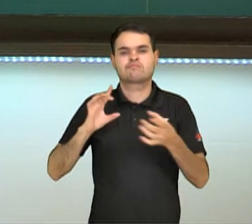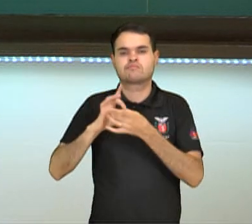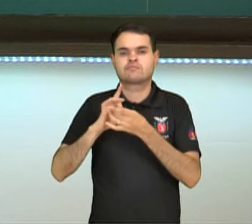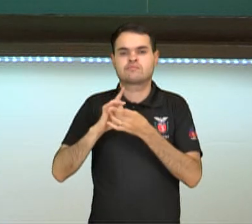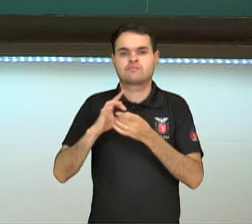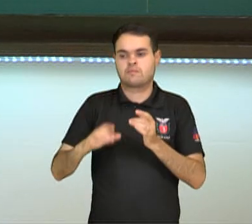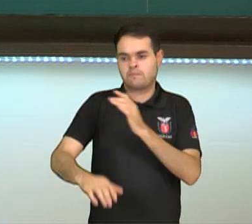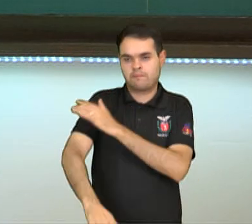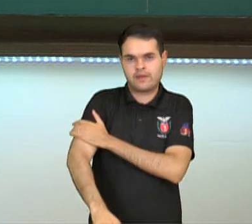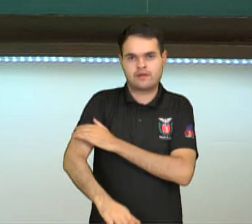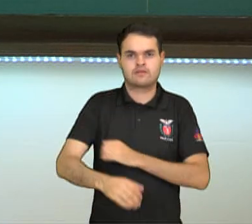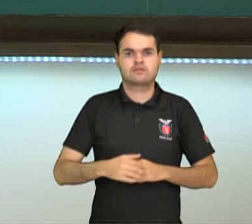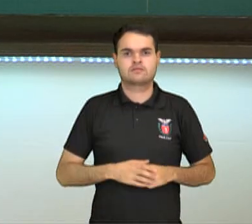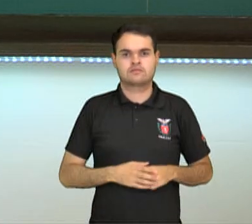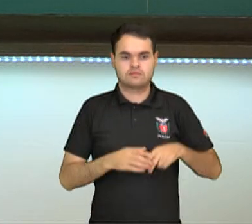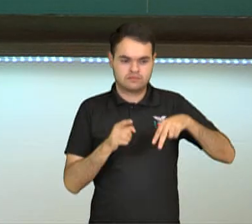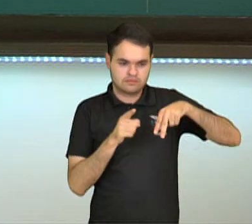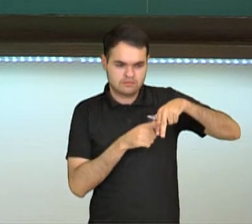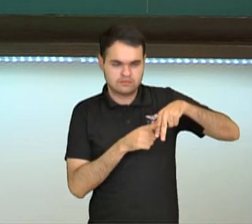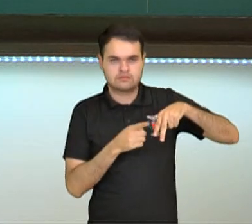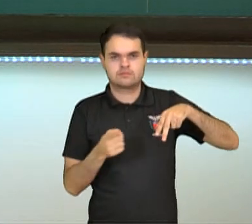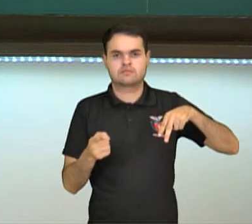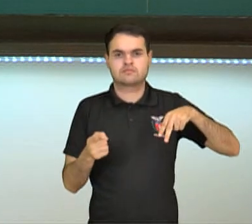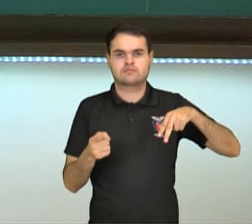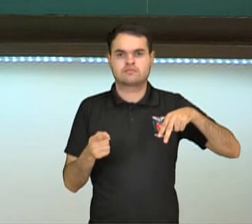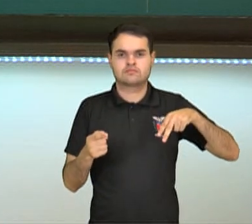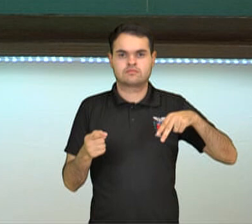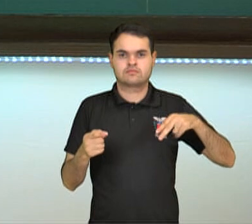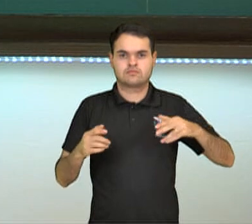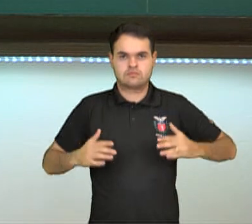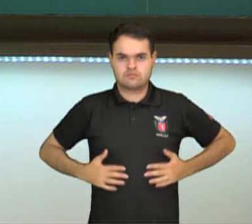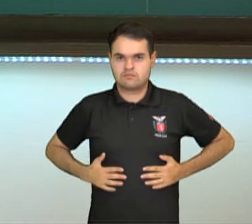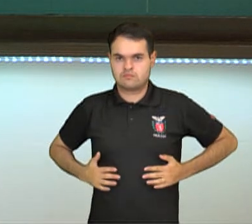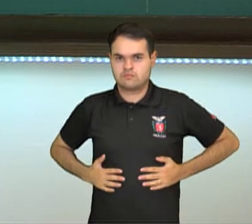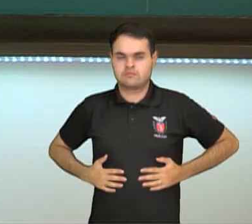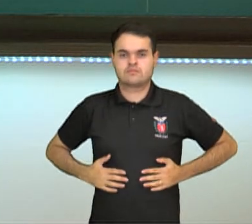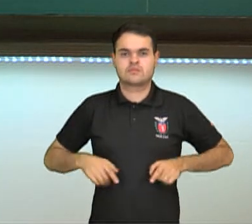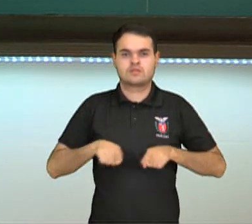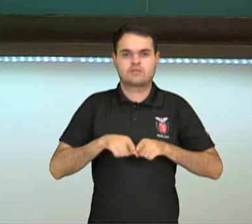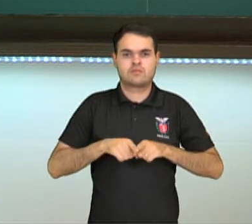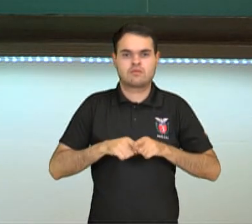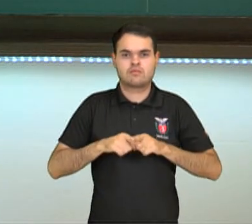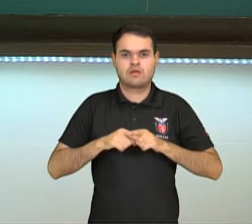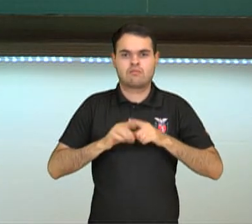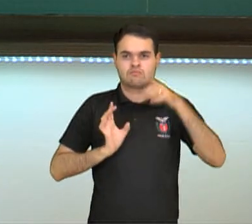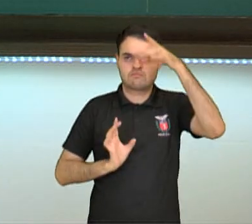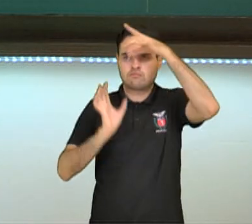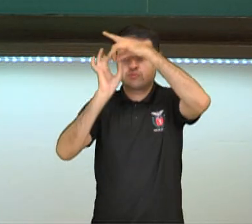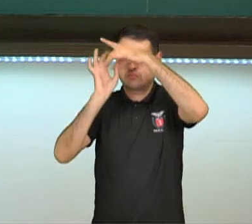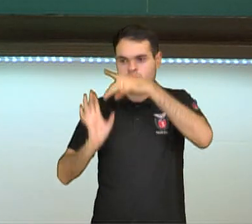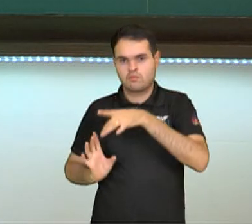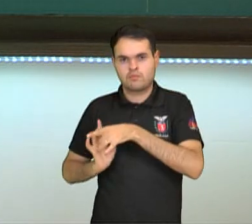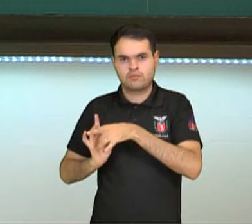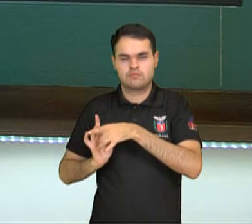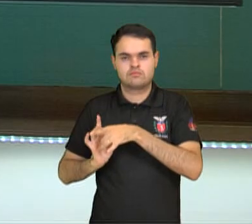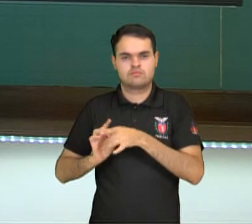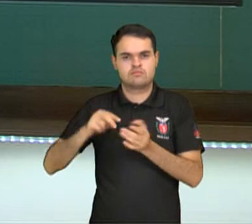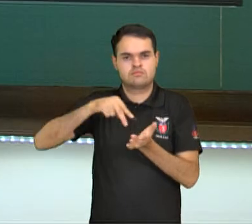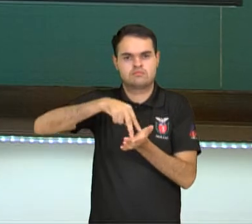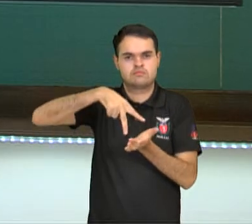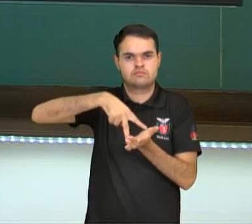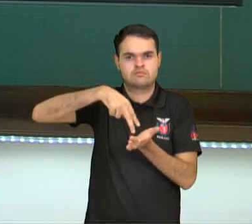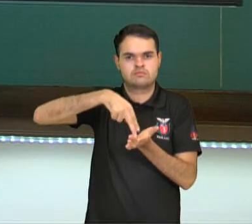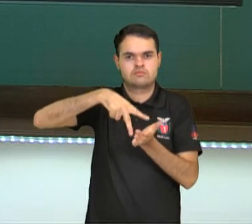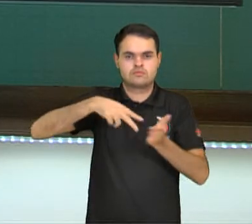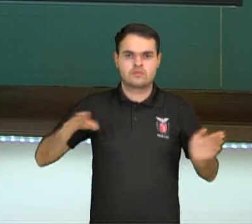pernas, braços, tronco, né? E além da coordenação do salto, ok? Então, o primeiro exercício, anote